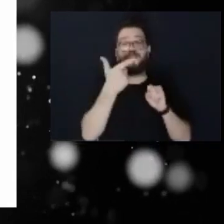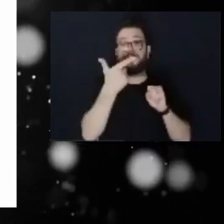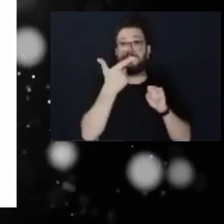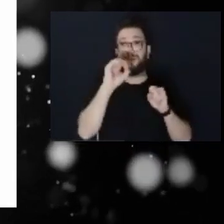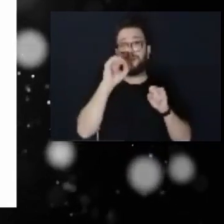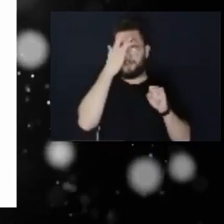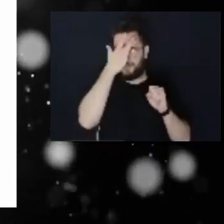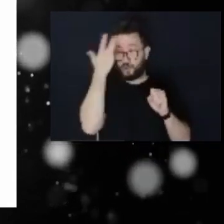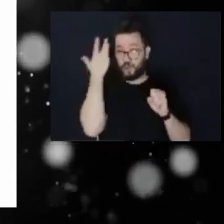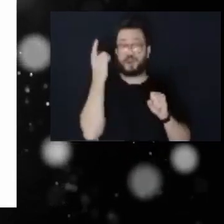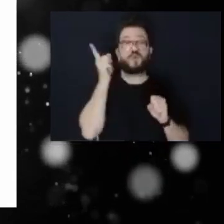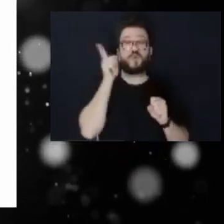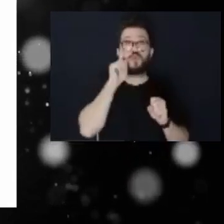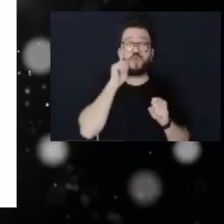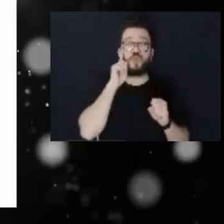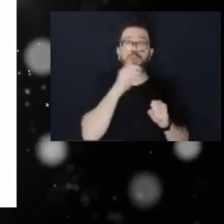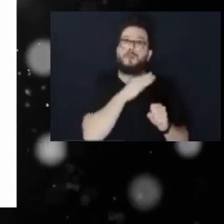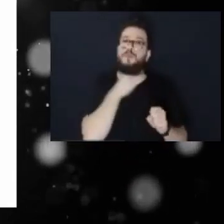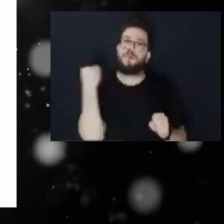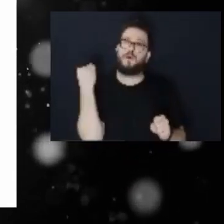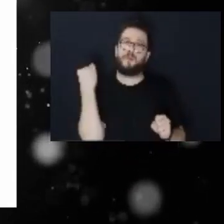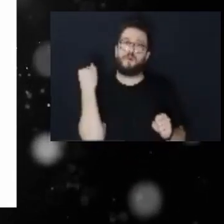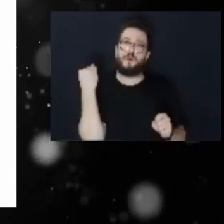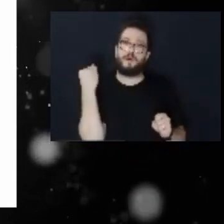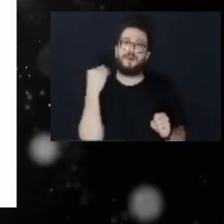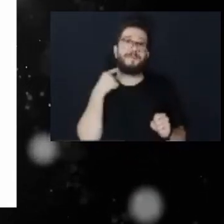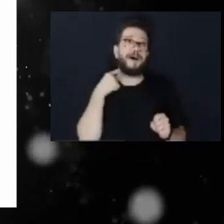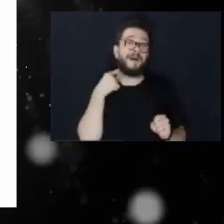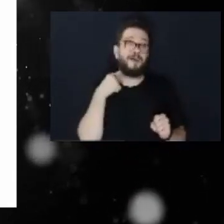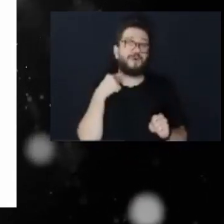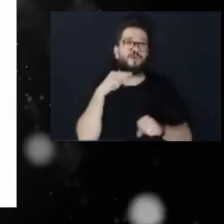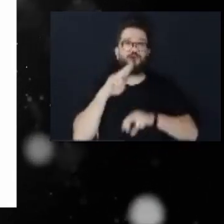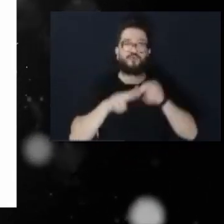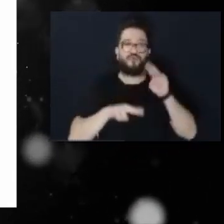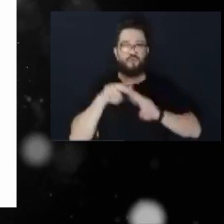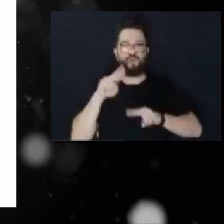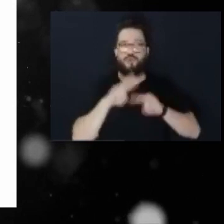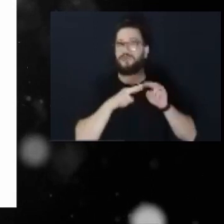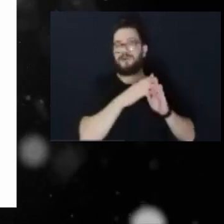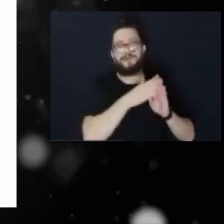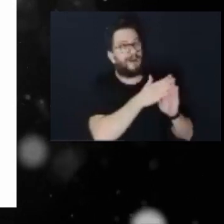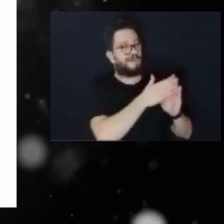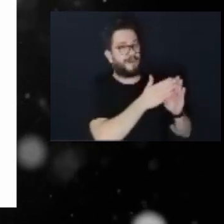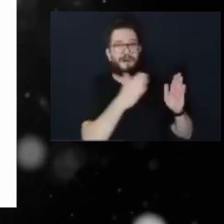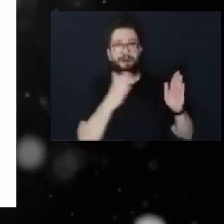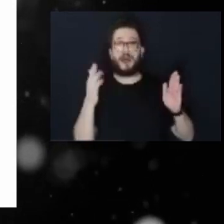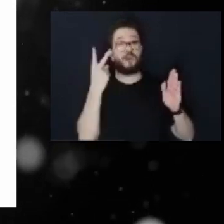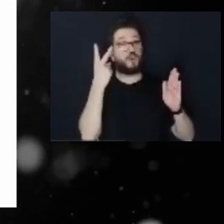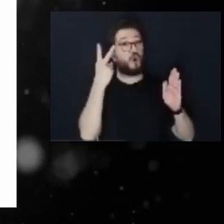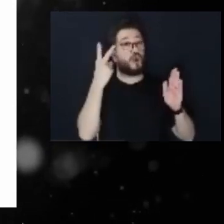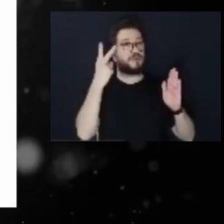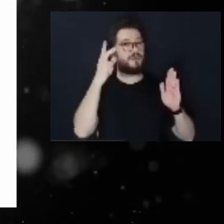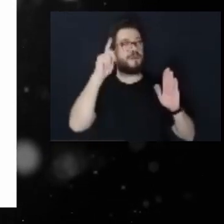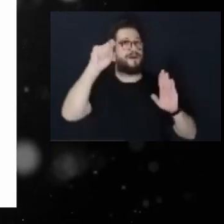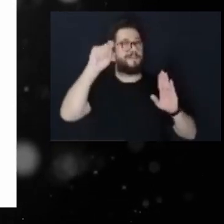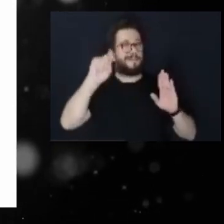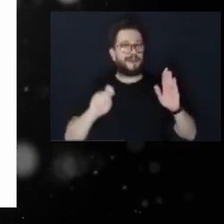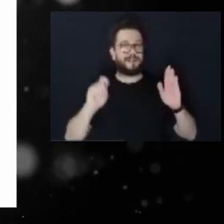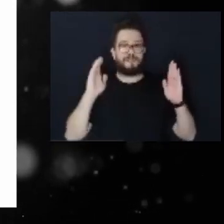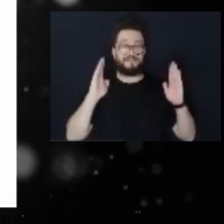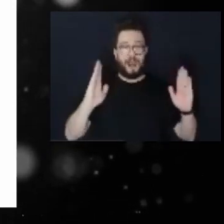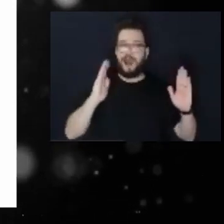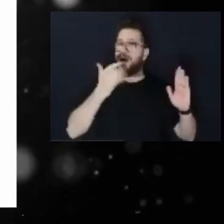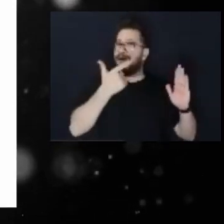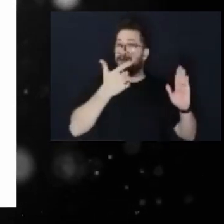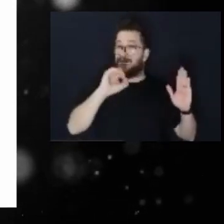para Londrina em maio e junho, durante todo junho, entre 15 e 20 óbitos diários por dia.